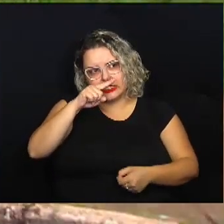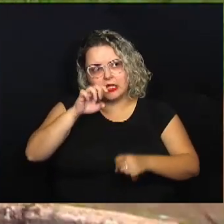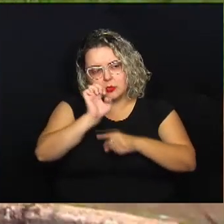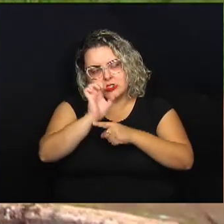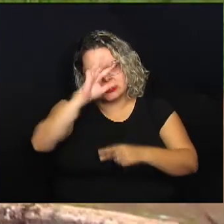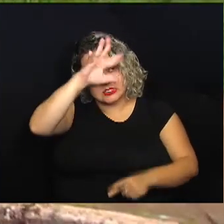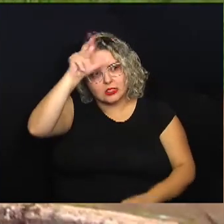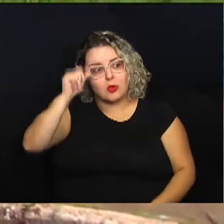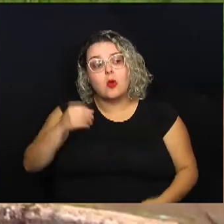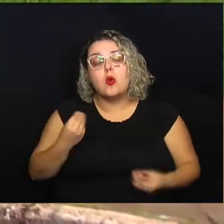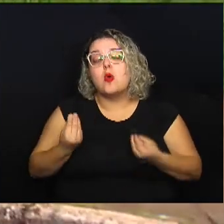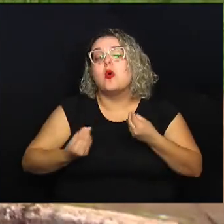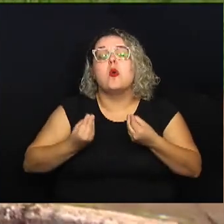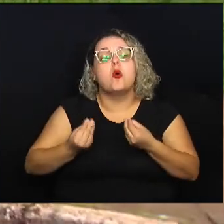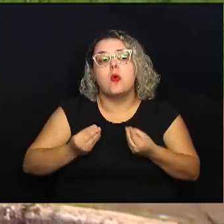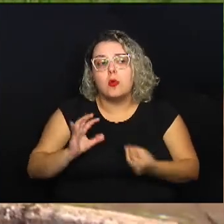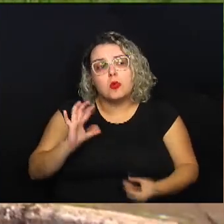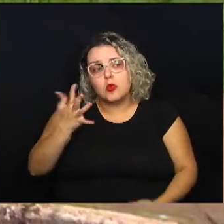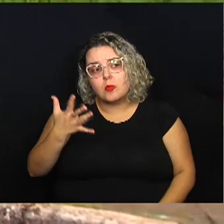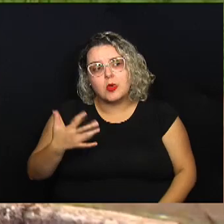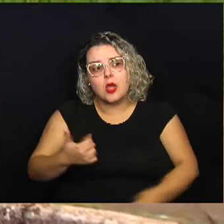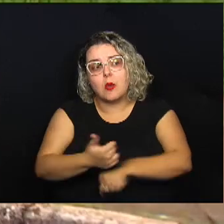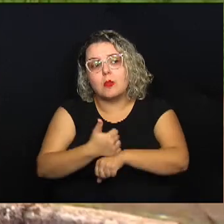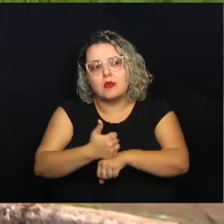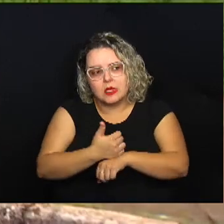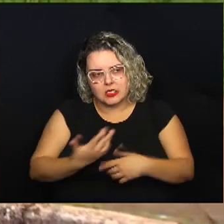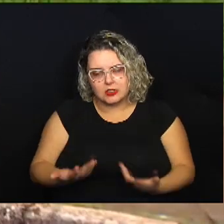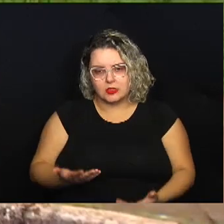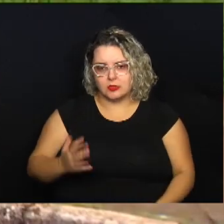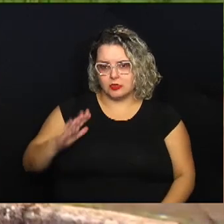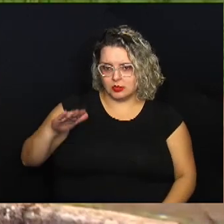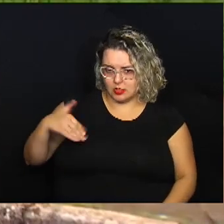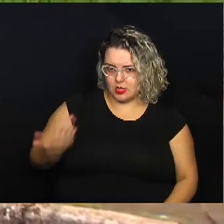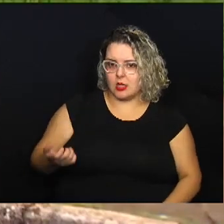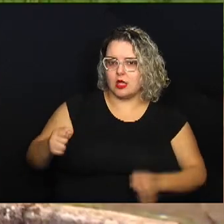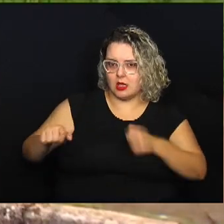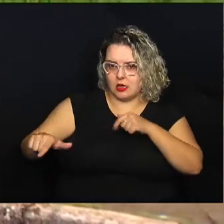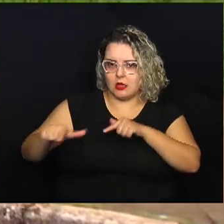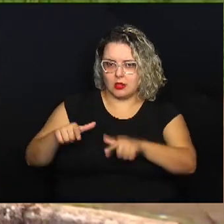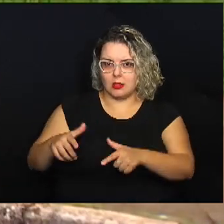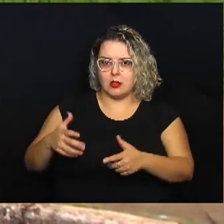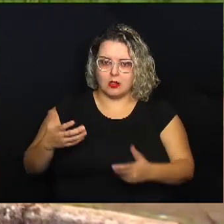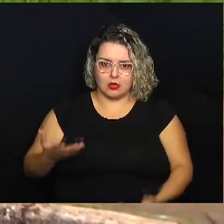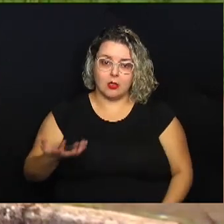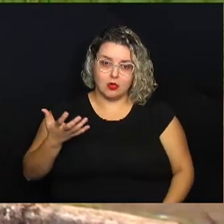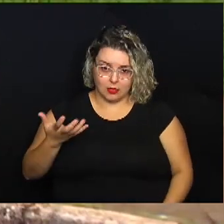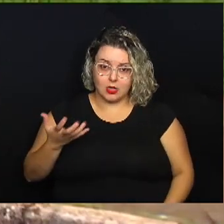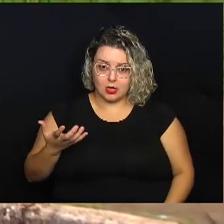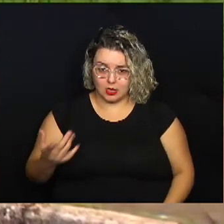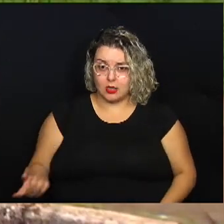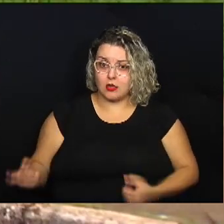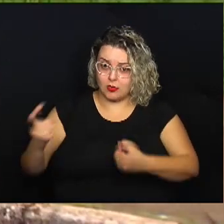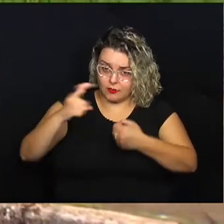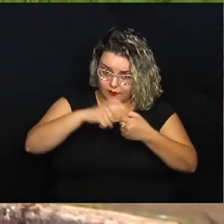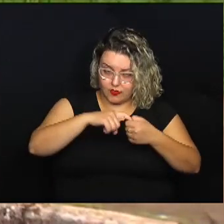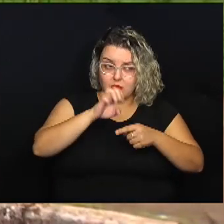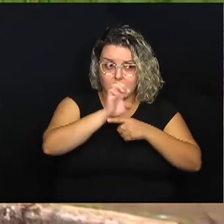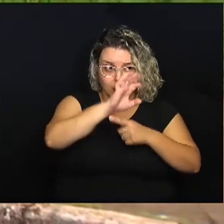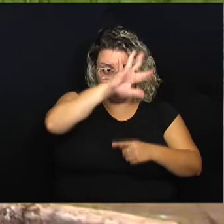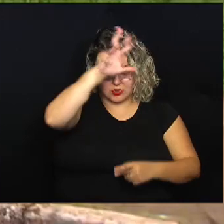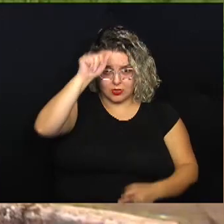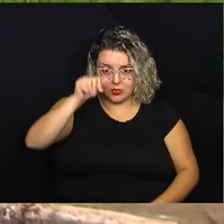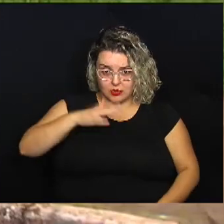a sua realização profissional? Quando eu me formar, eu pretendo voltar para a aldeia,